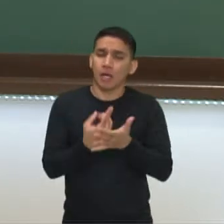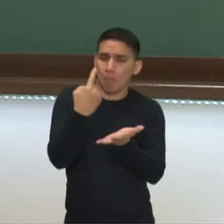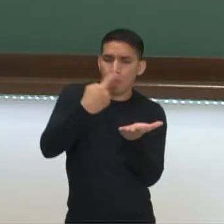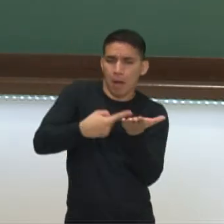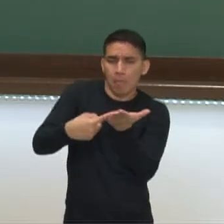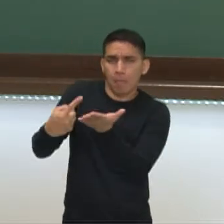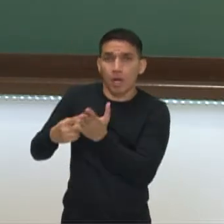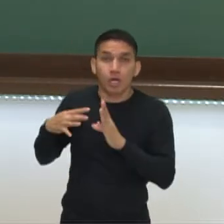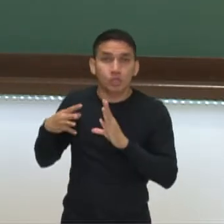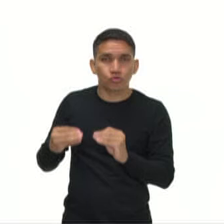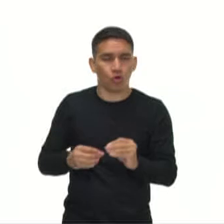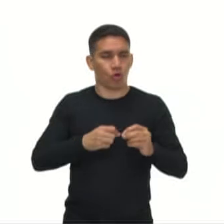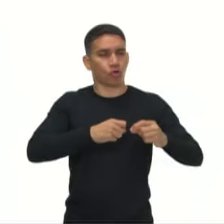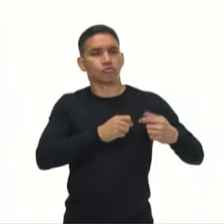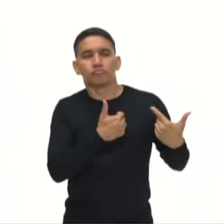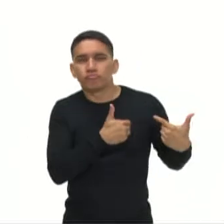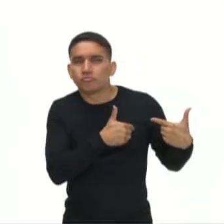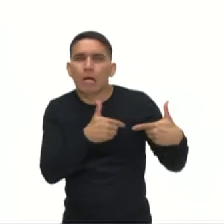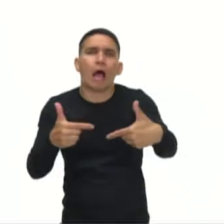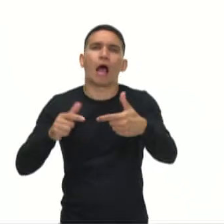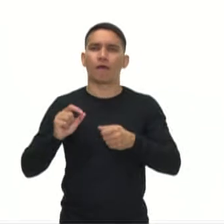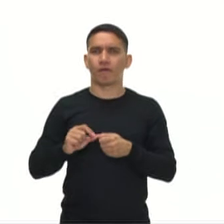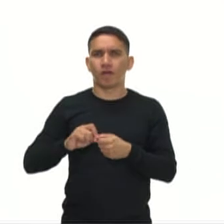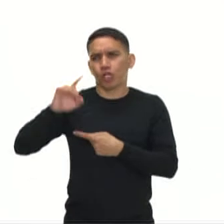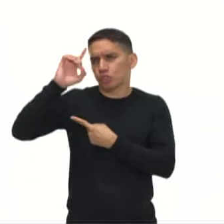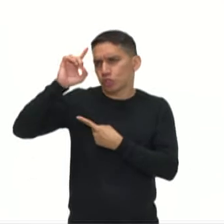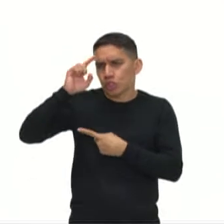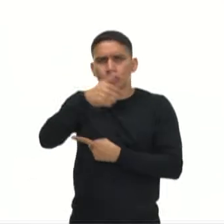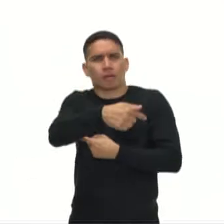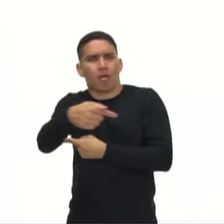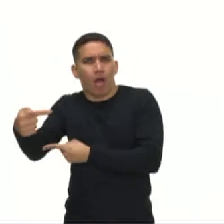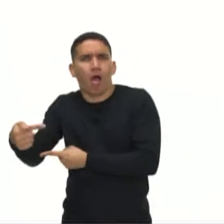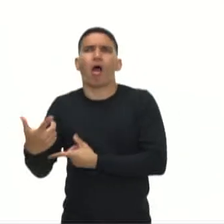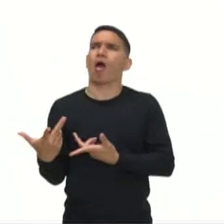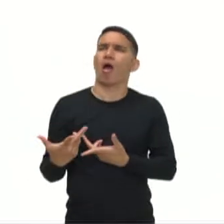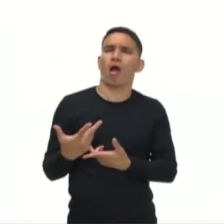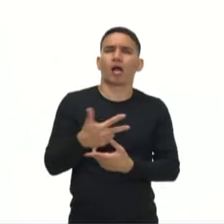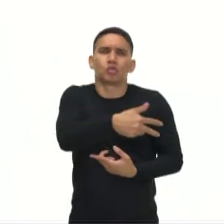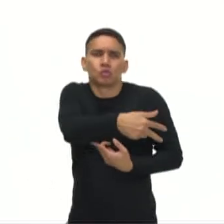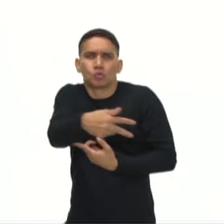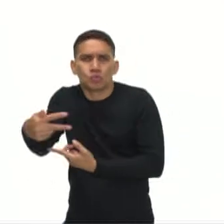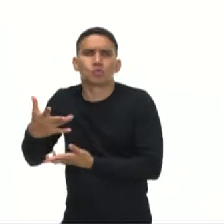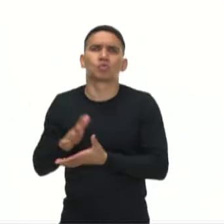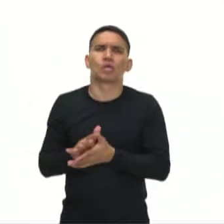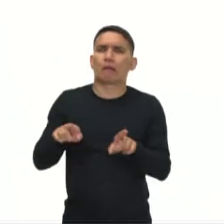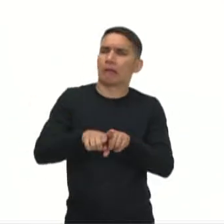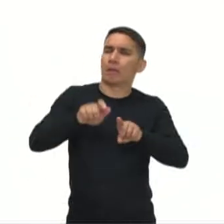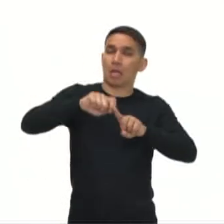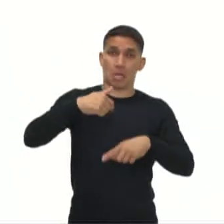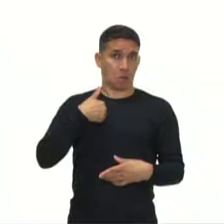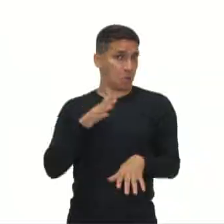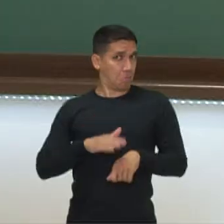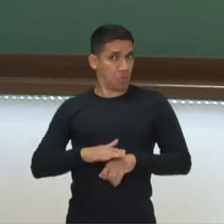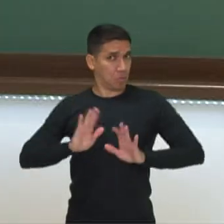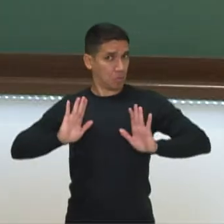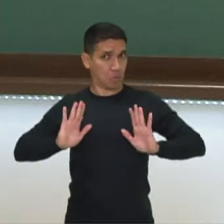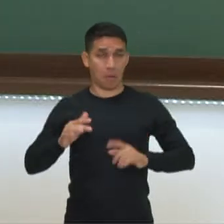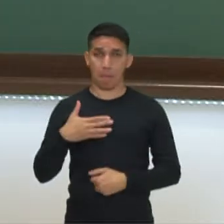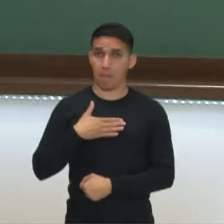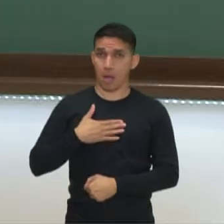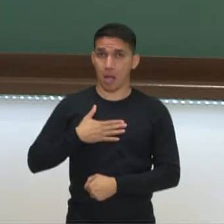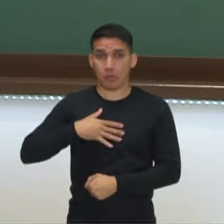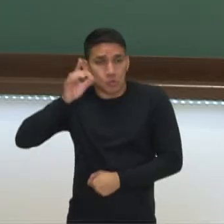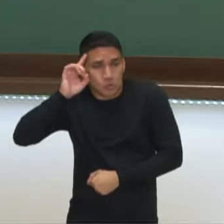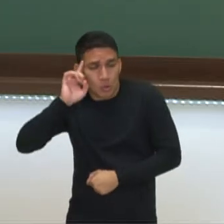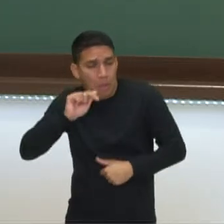as nossas tarefas, né? Diárias, semanais, quinzenais, mensais, né? Eu tenho ali as minhas tarefas diárias, né? Eu tenho